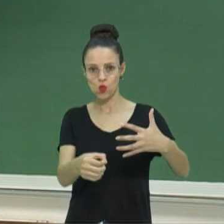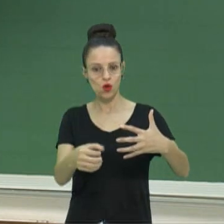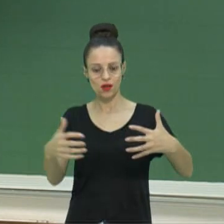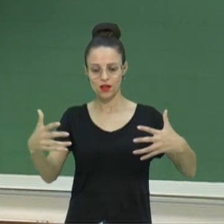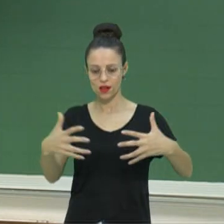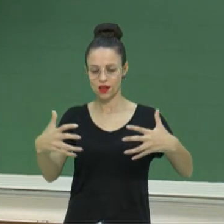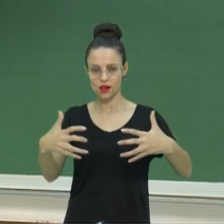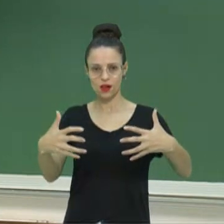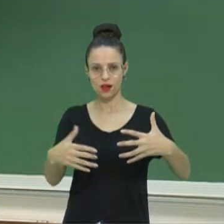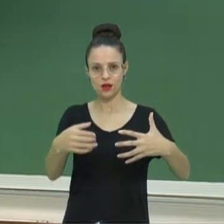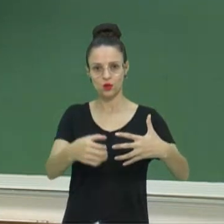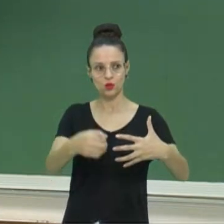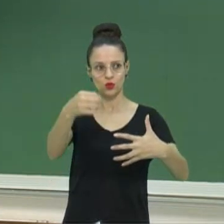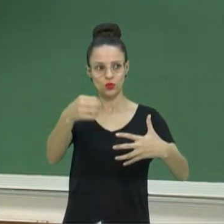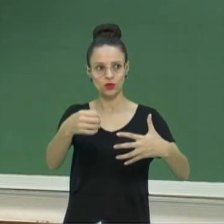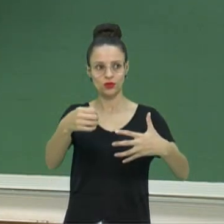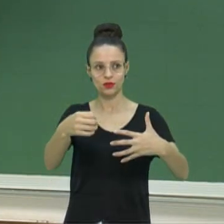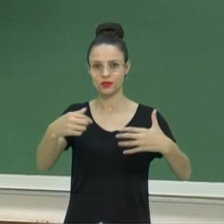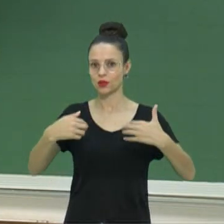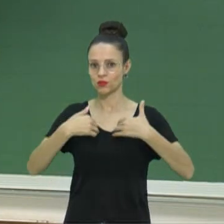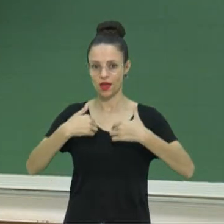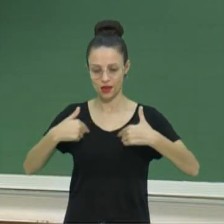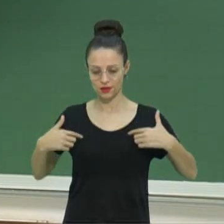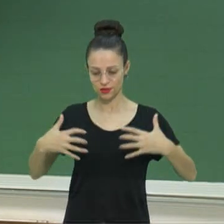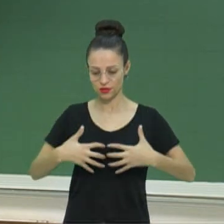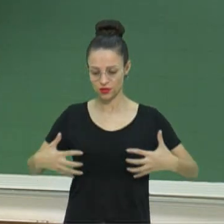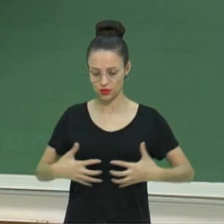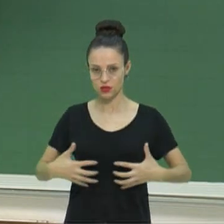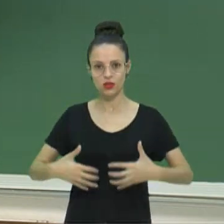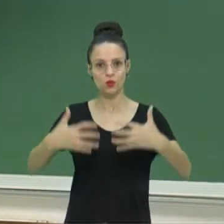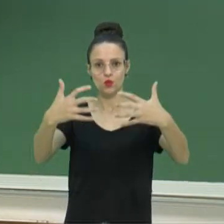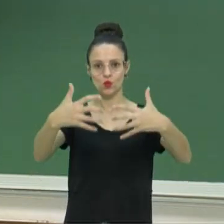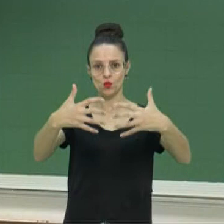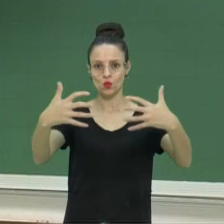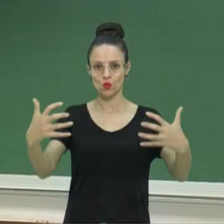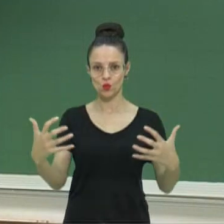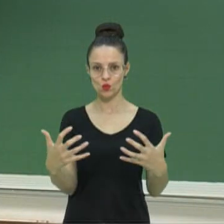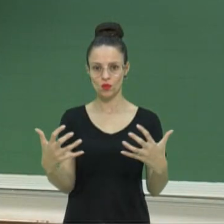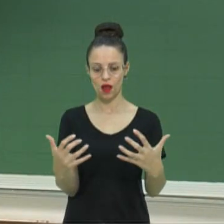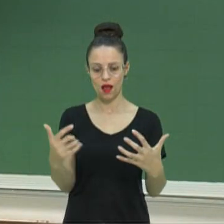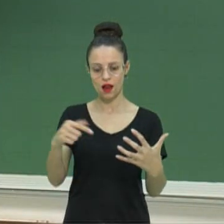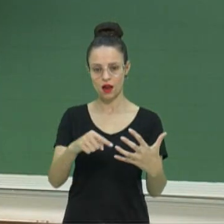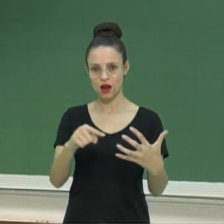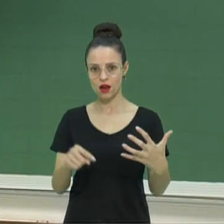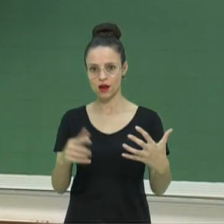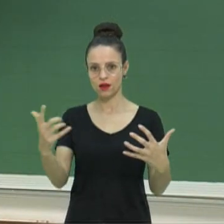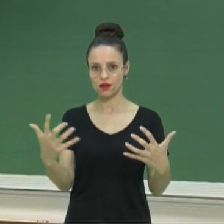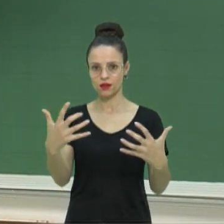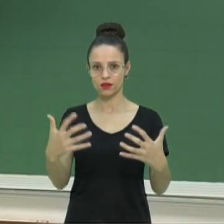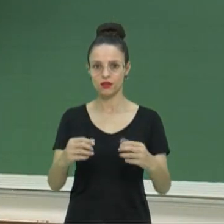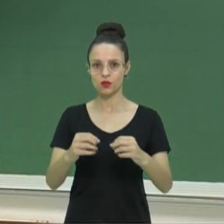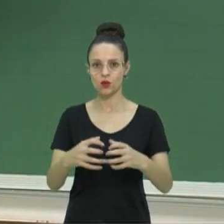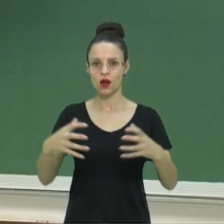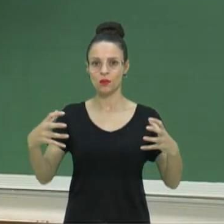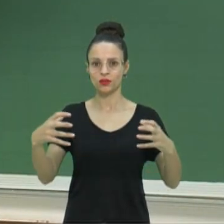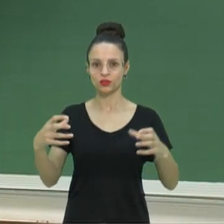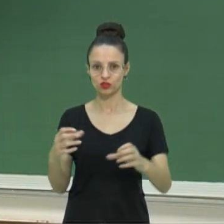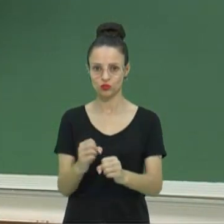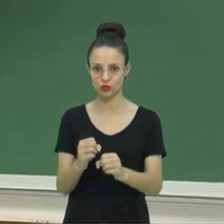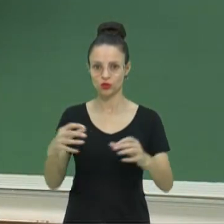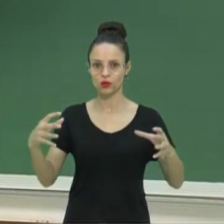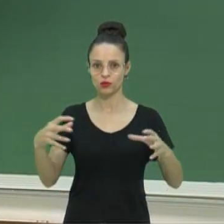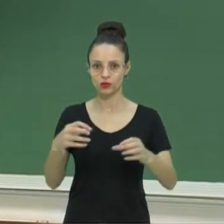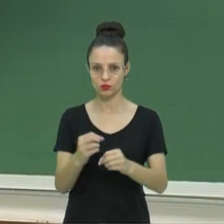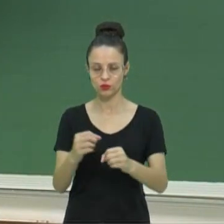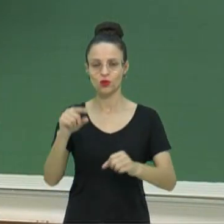que é esse osso aqui, né? Então ela consegue fazer esse trabalho, né? Aumentar e diminuir essa questão. Tudo